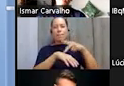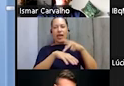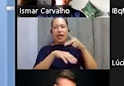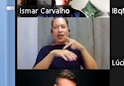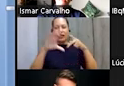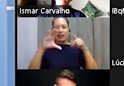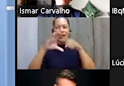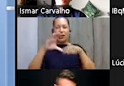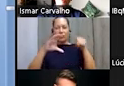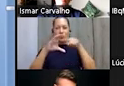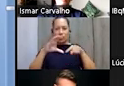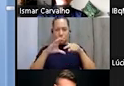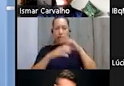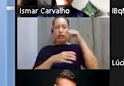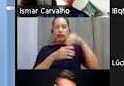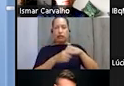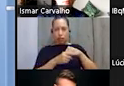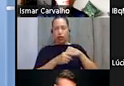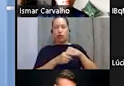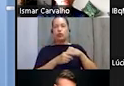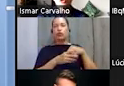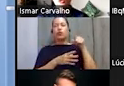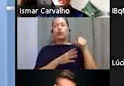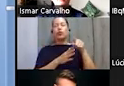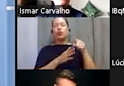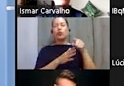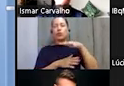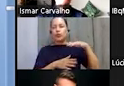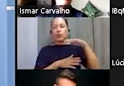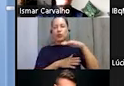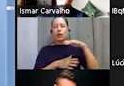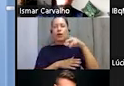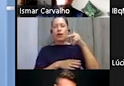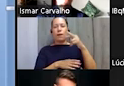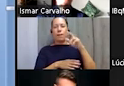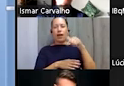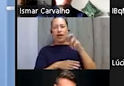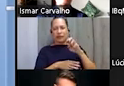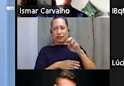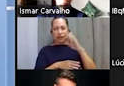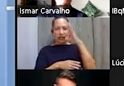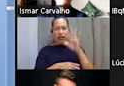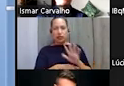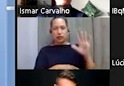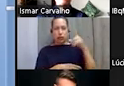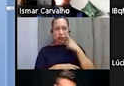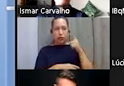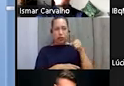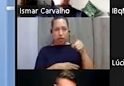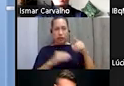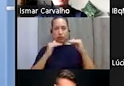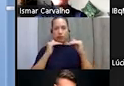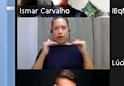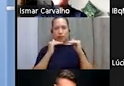Nacional, a qual é uma sucessão de estratos rochosos, como a gente vê aqui,